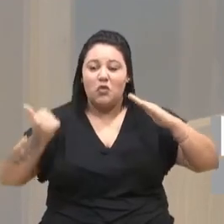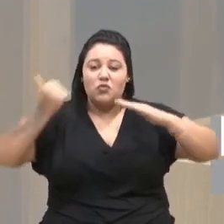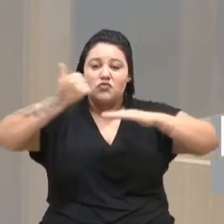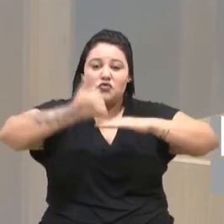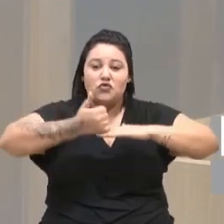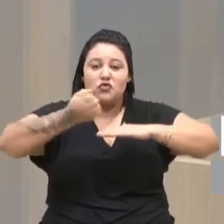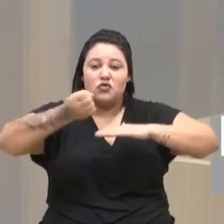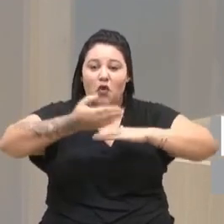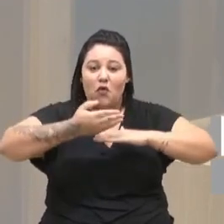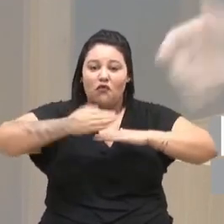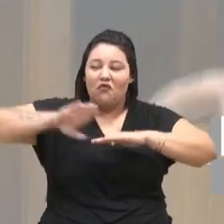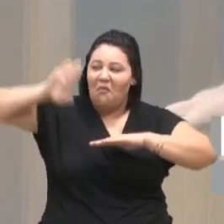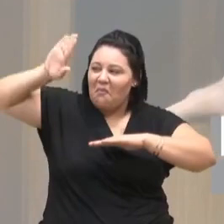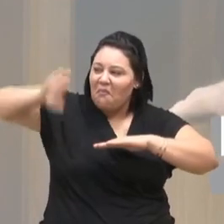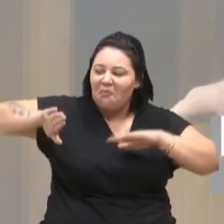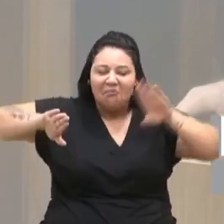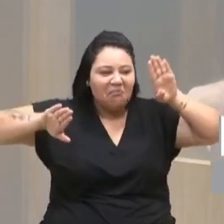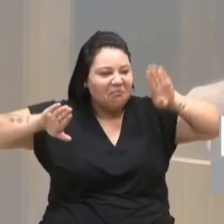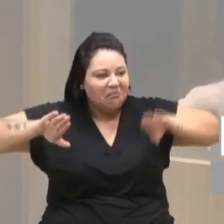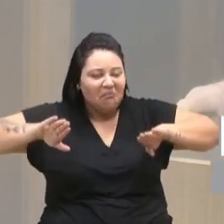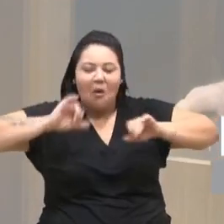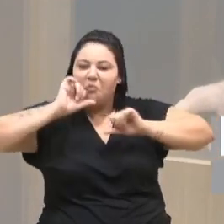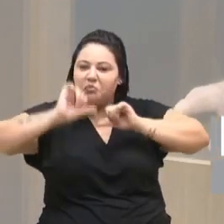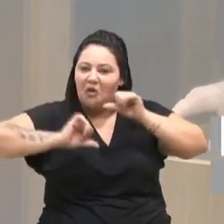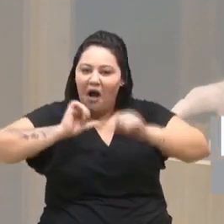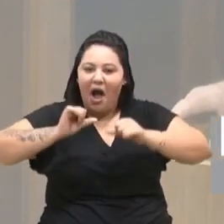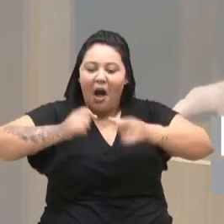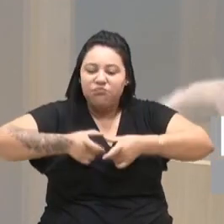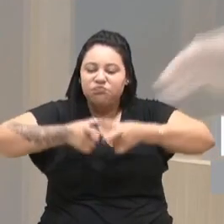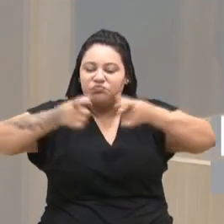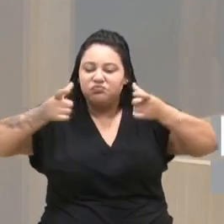mudanças de paredes, ampliação de espaços,